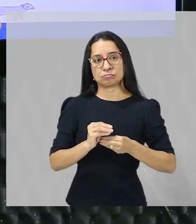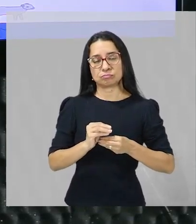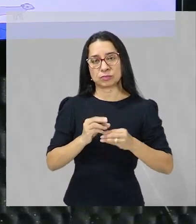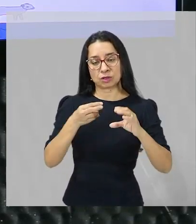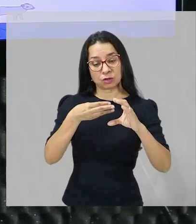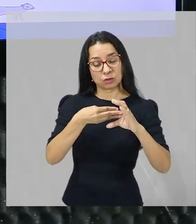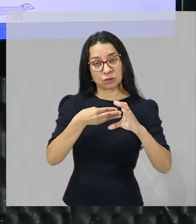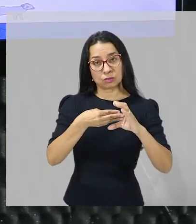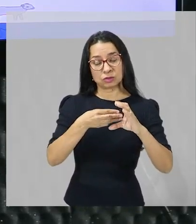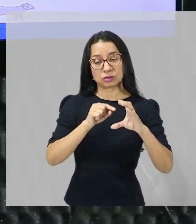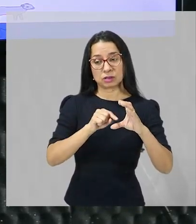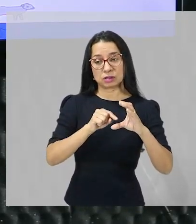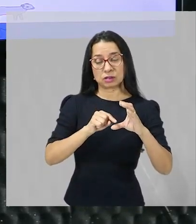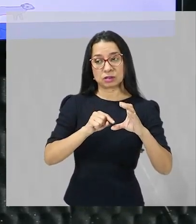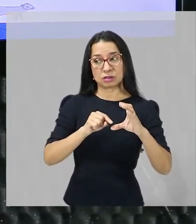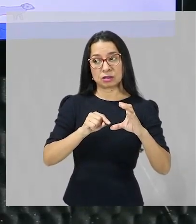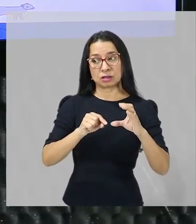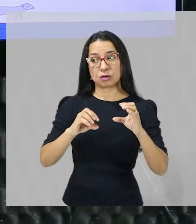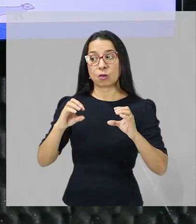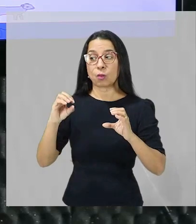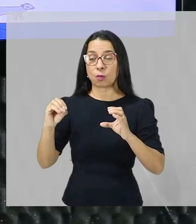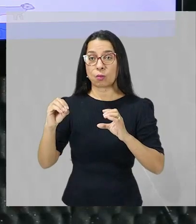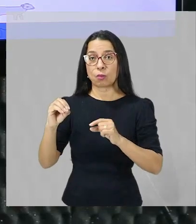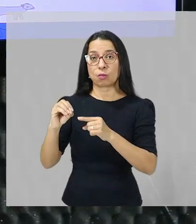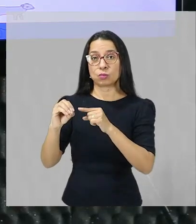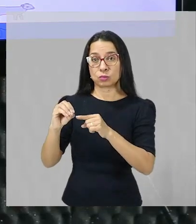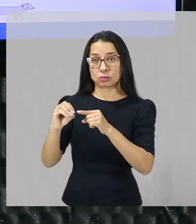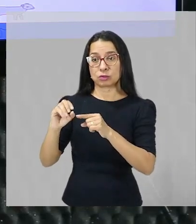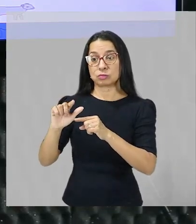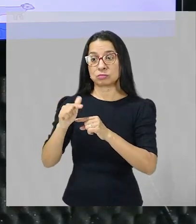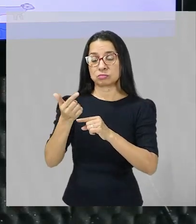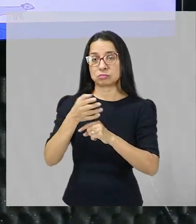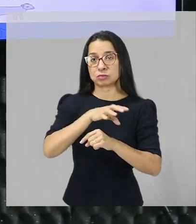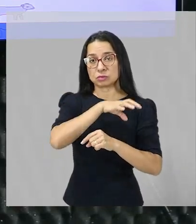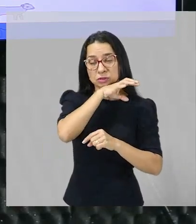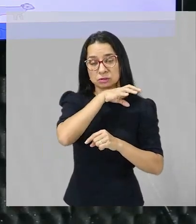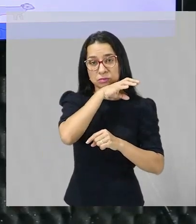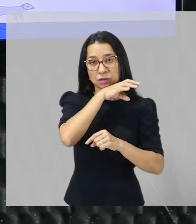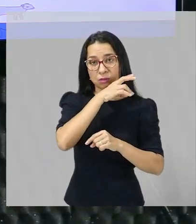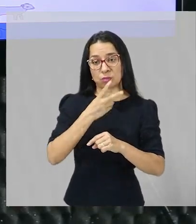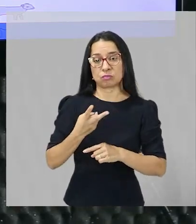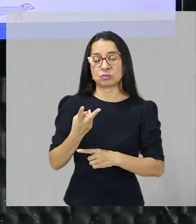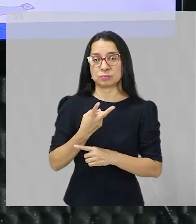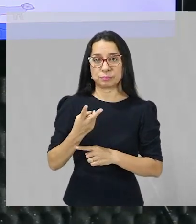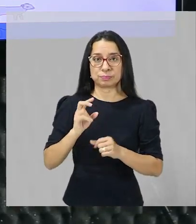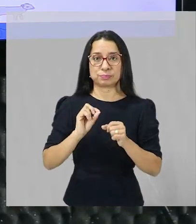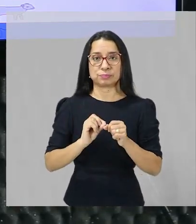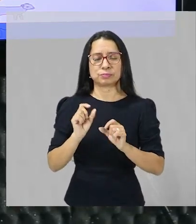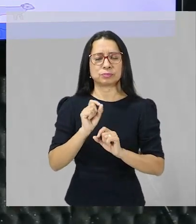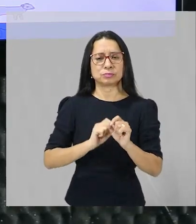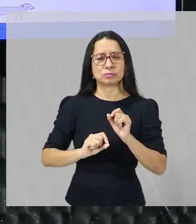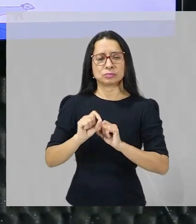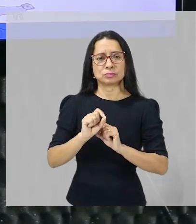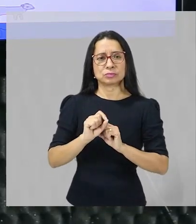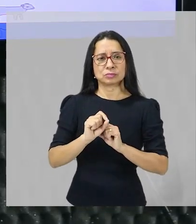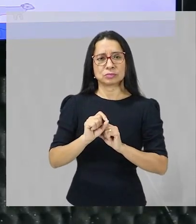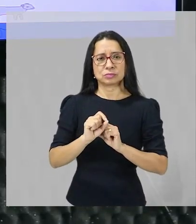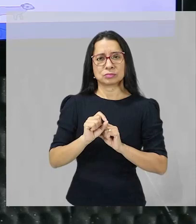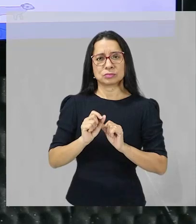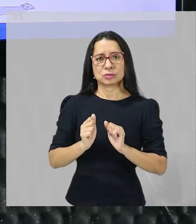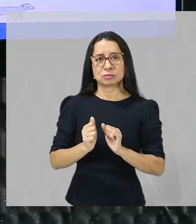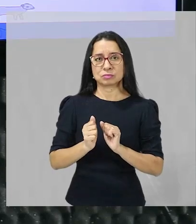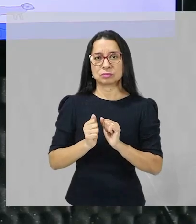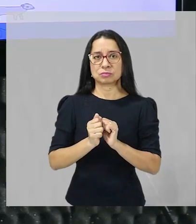célula de um animal com o núcleo da célula de um outro animal. Quando isso é feito, o que eles fazem? Para poder